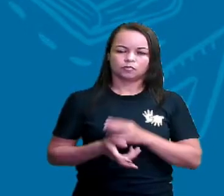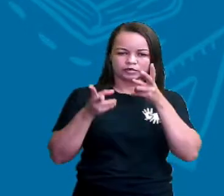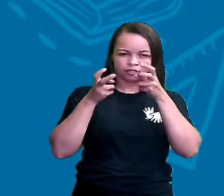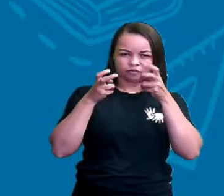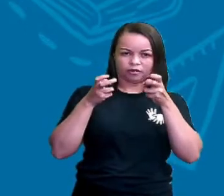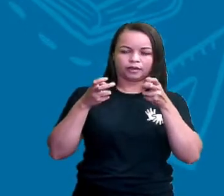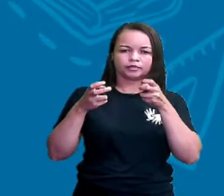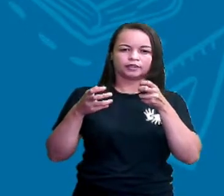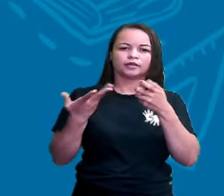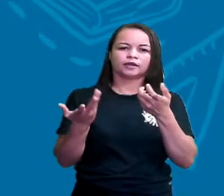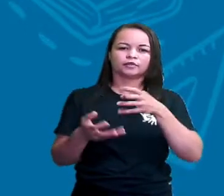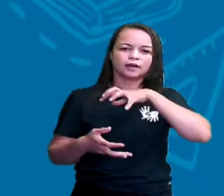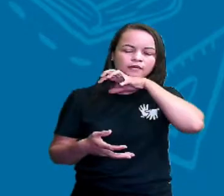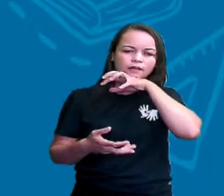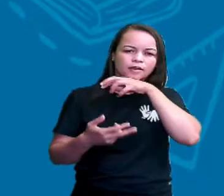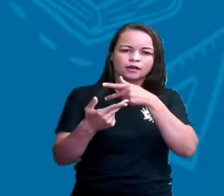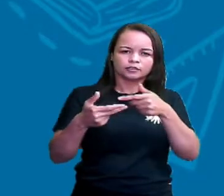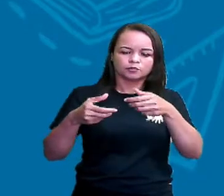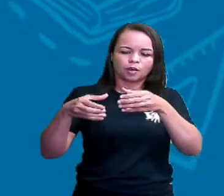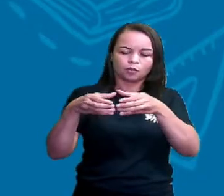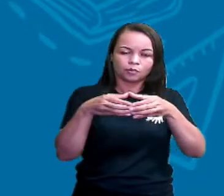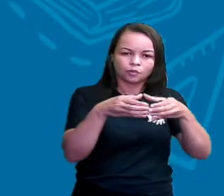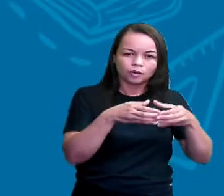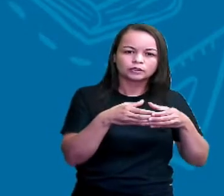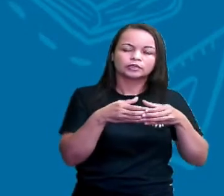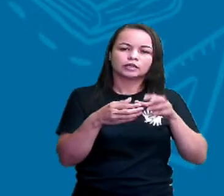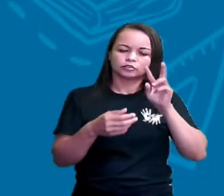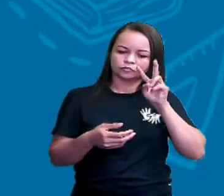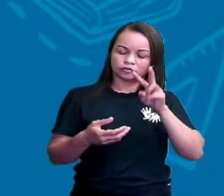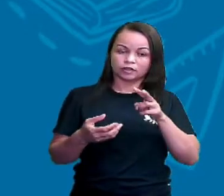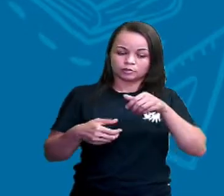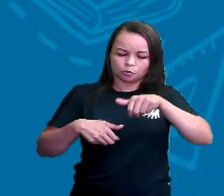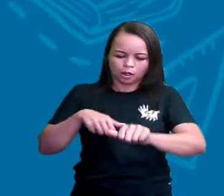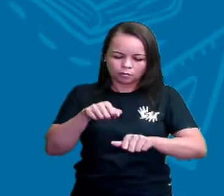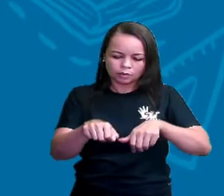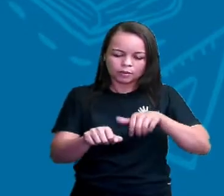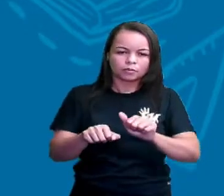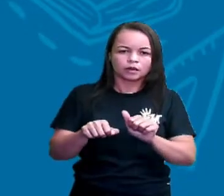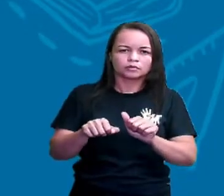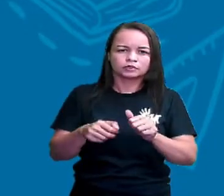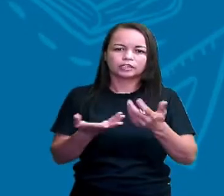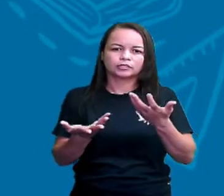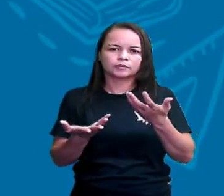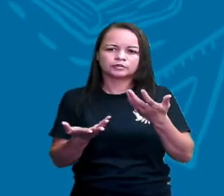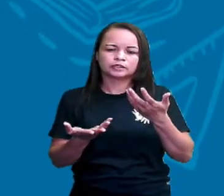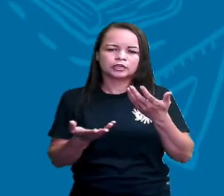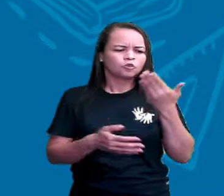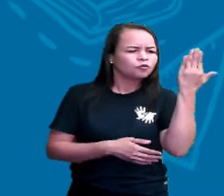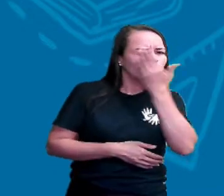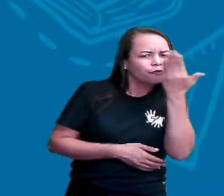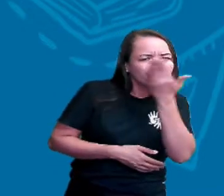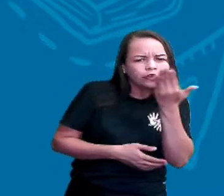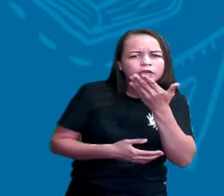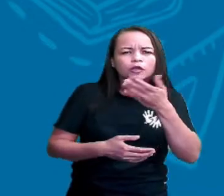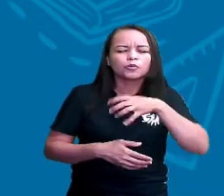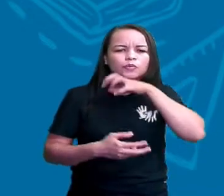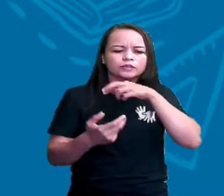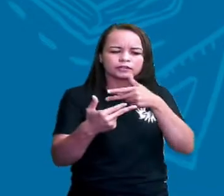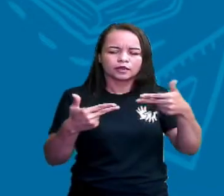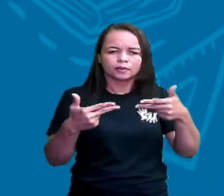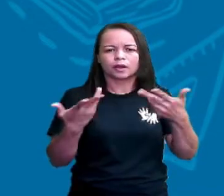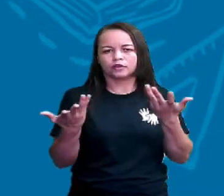apresentar uma pegada distinta. E através da pegada, mesmo sem ver aquele animal, né, lembram que ao longo do texto os